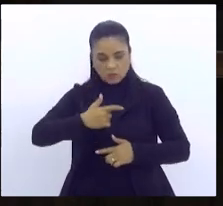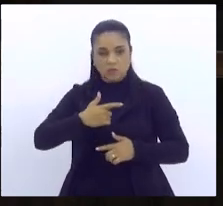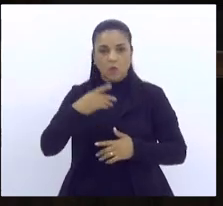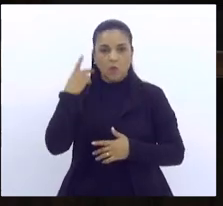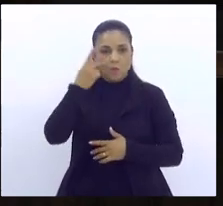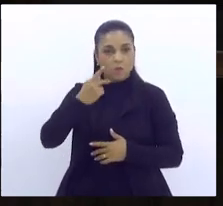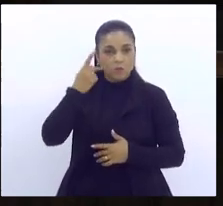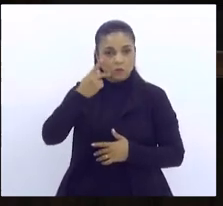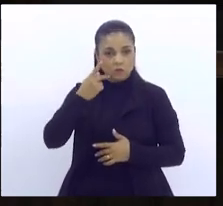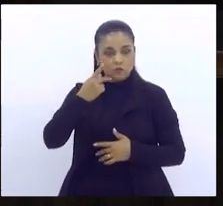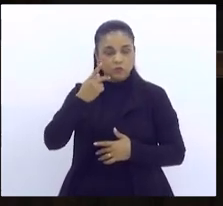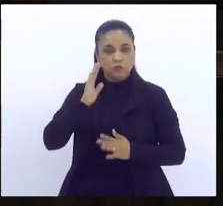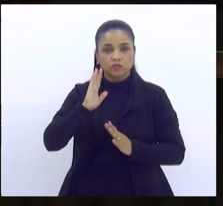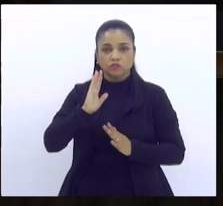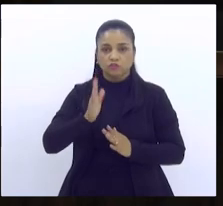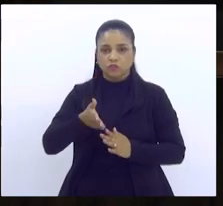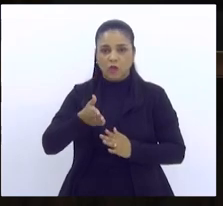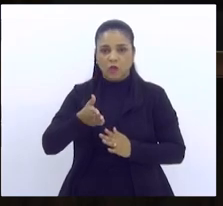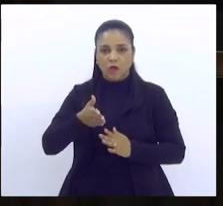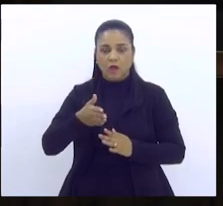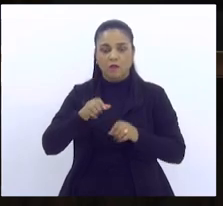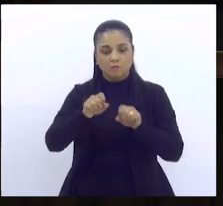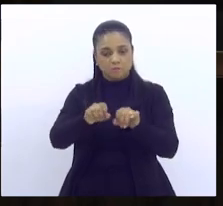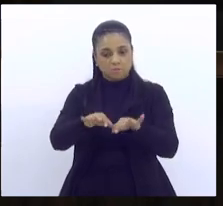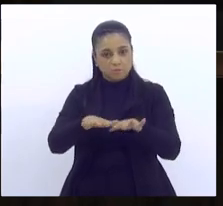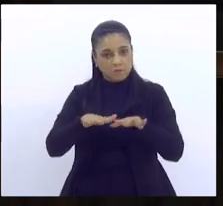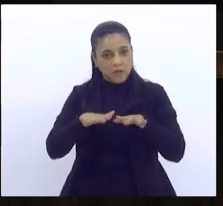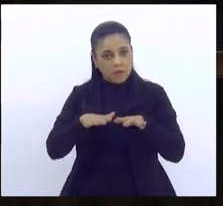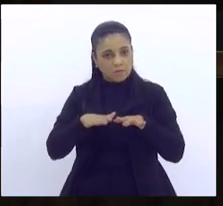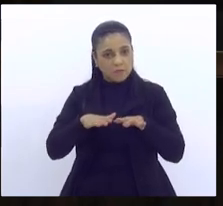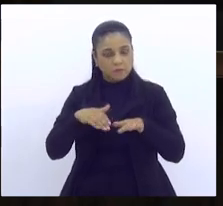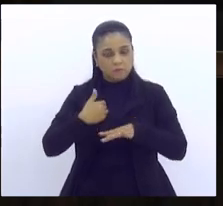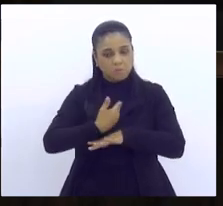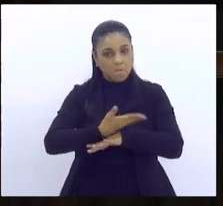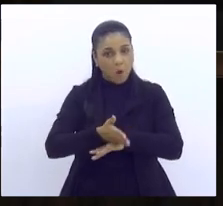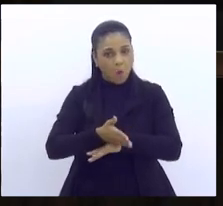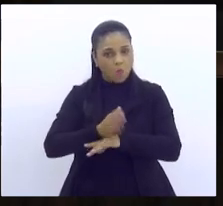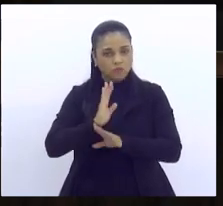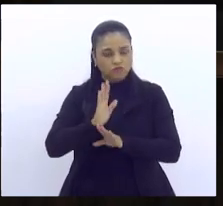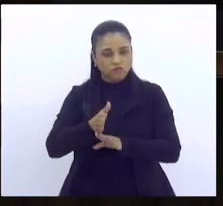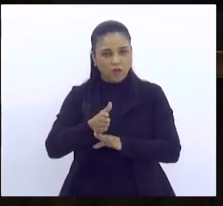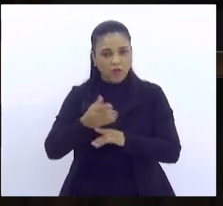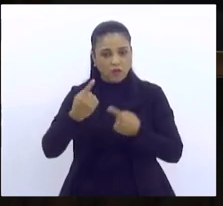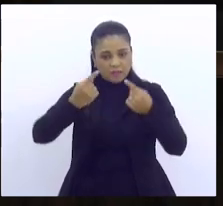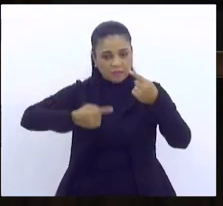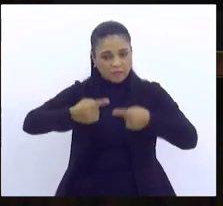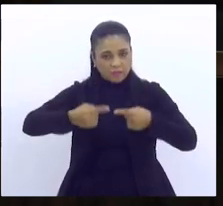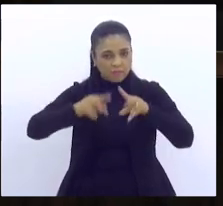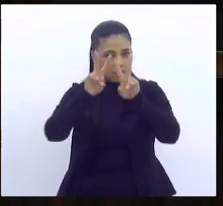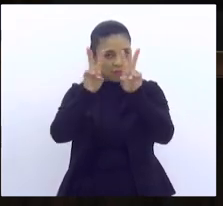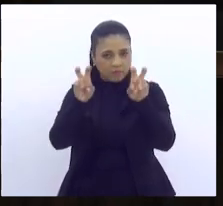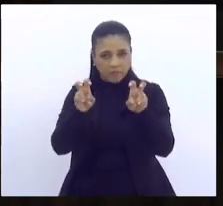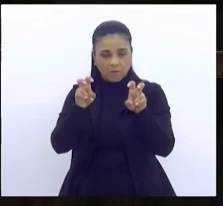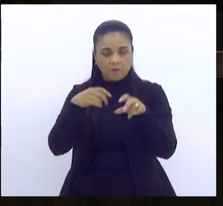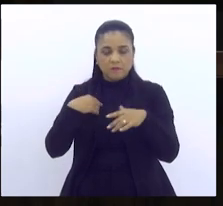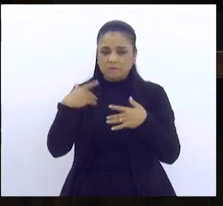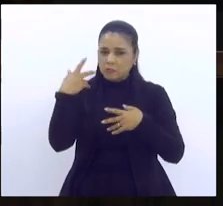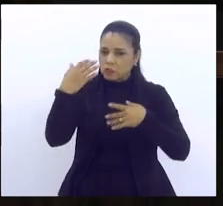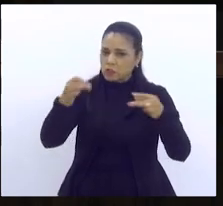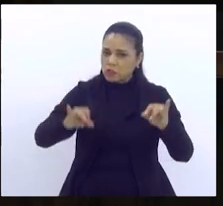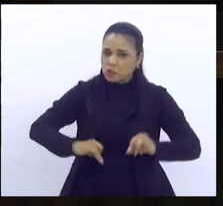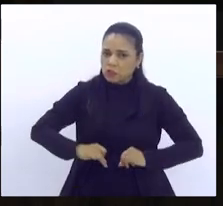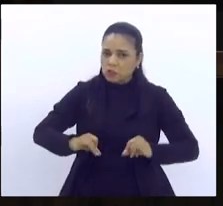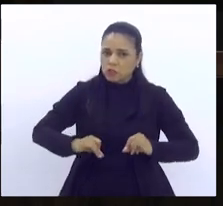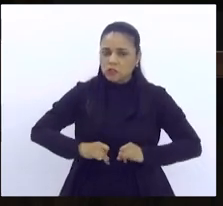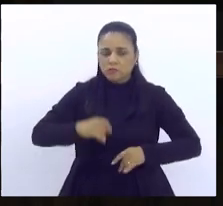que passou da hora desse parlamento enfrentar esse tema que está machucando a população do Rio de Janeiro, que é a